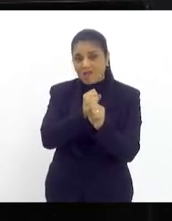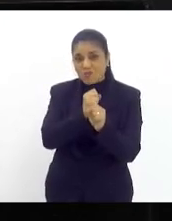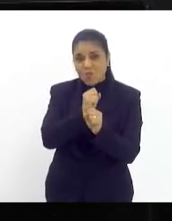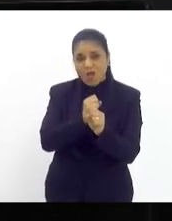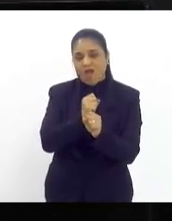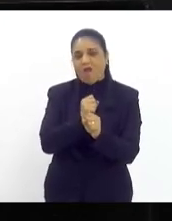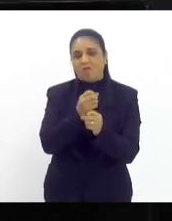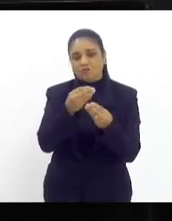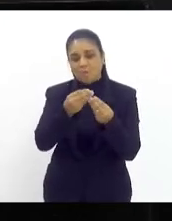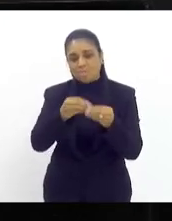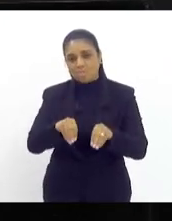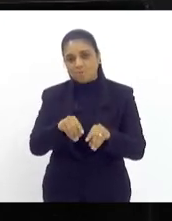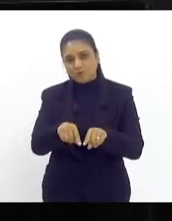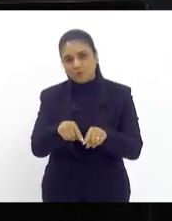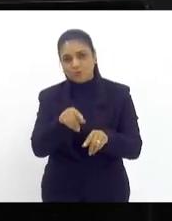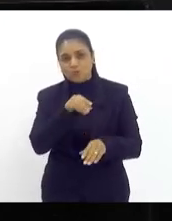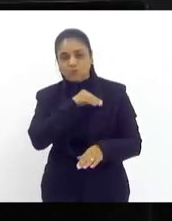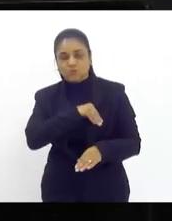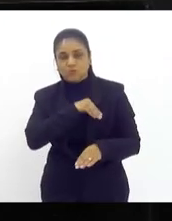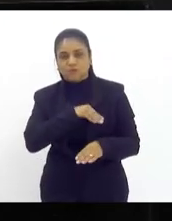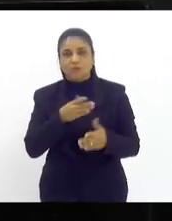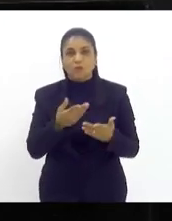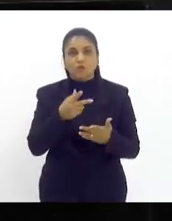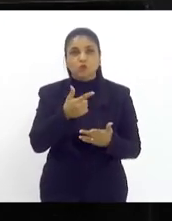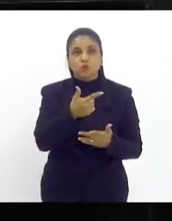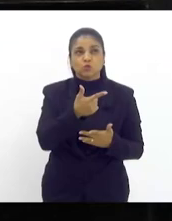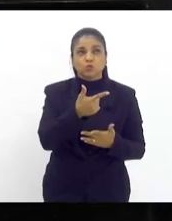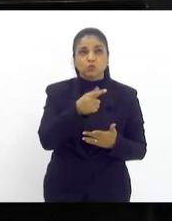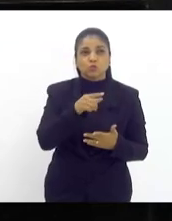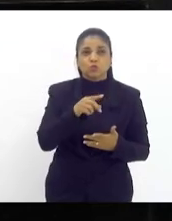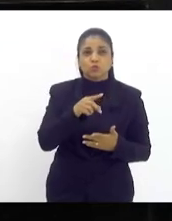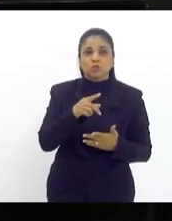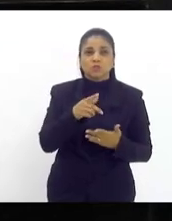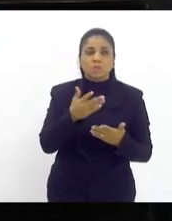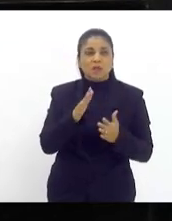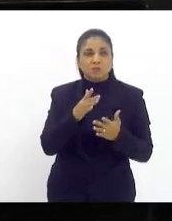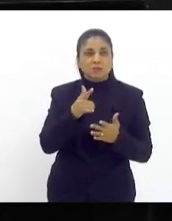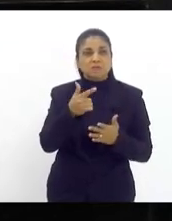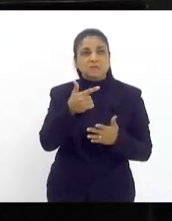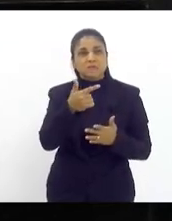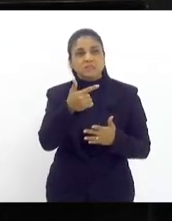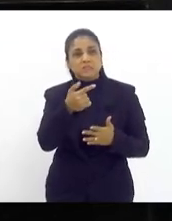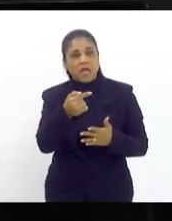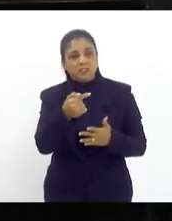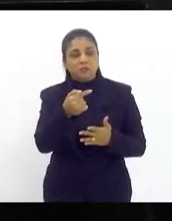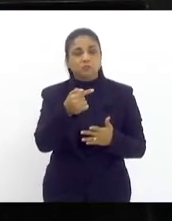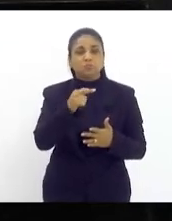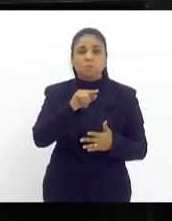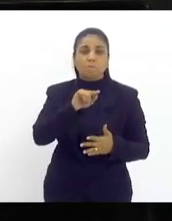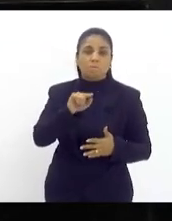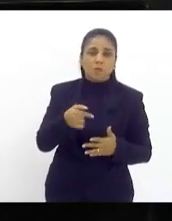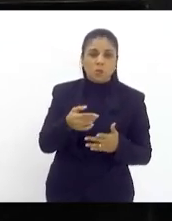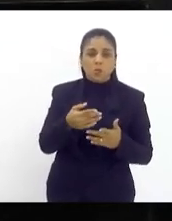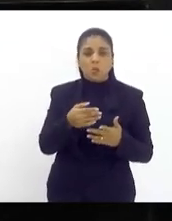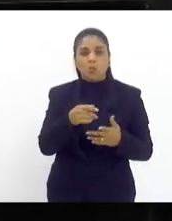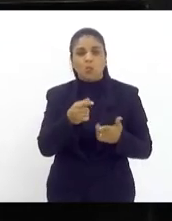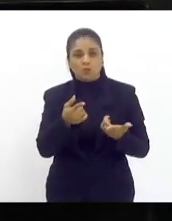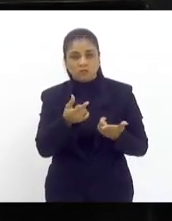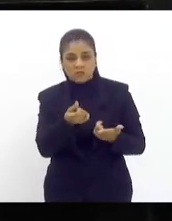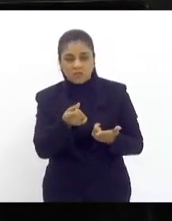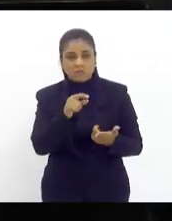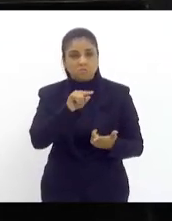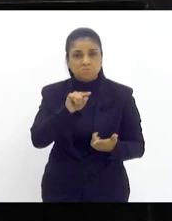r$ 1.200 deveria estar recebendo quase 1.700 1800 E aí na hora de negociar com os patrões